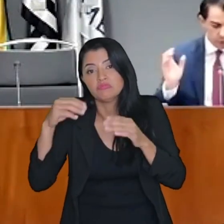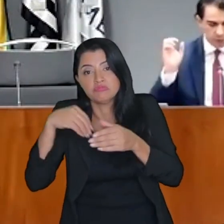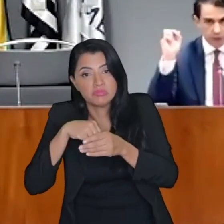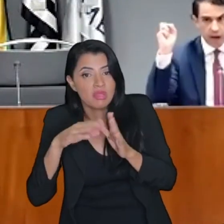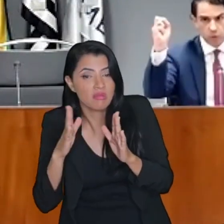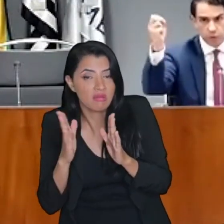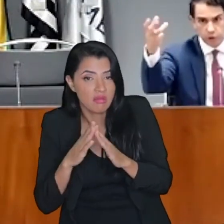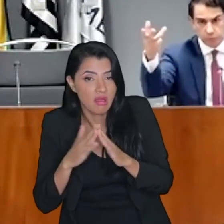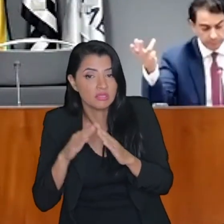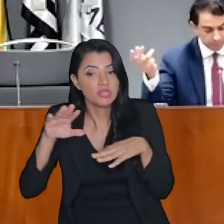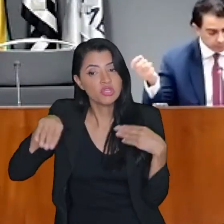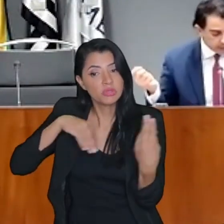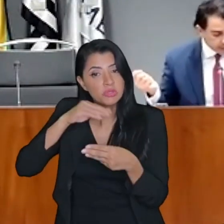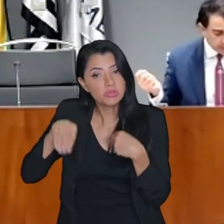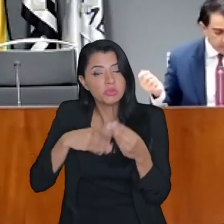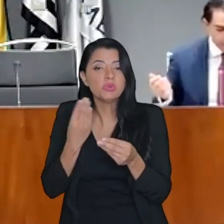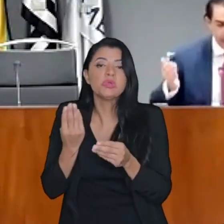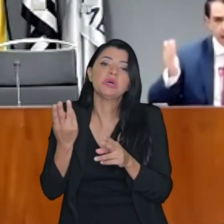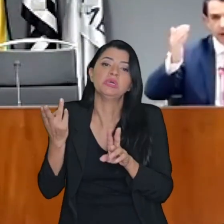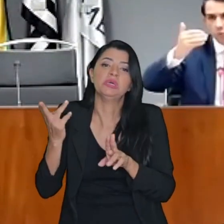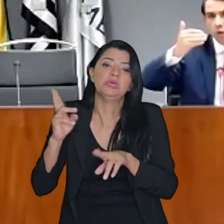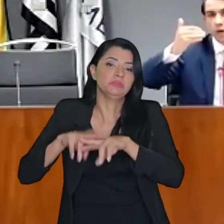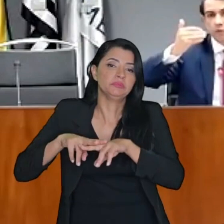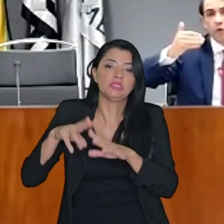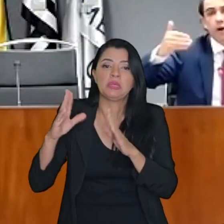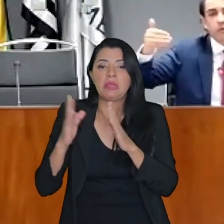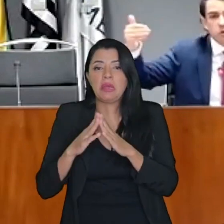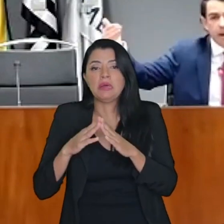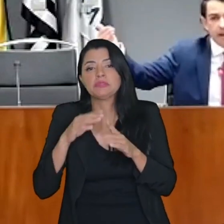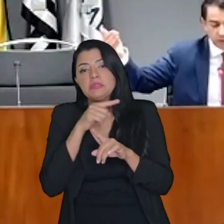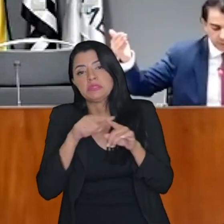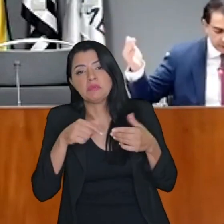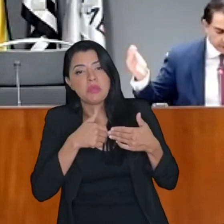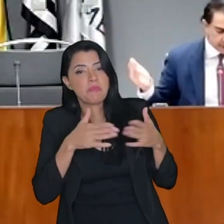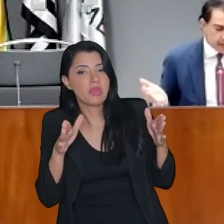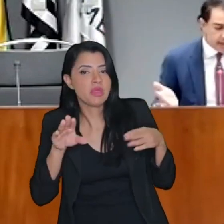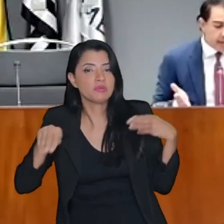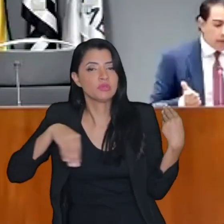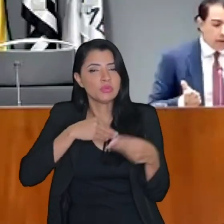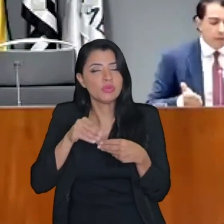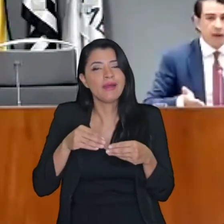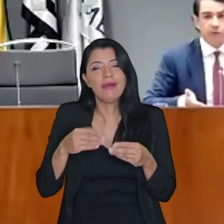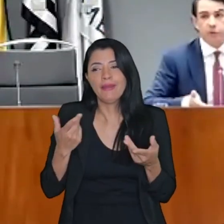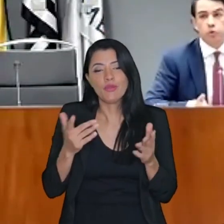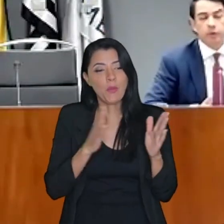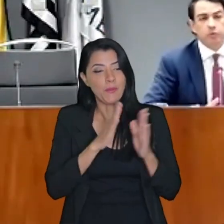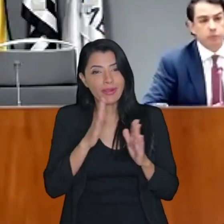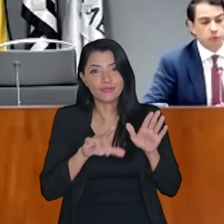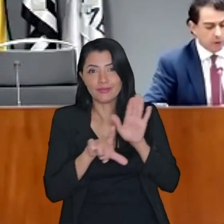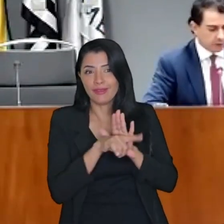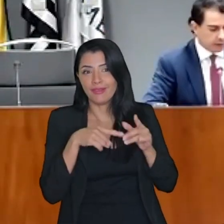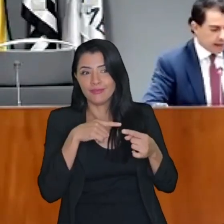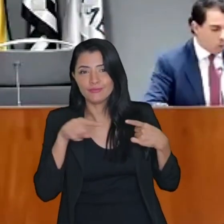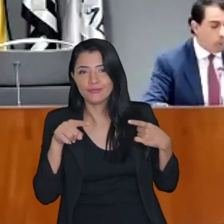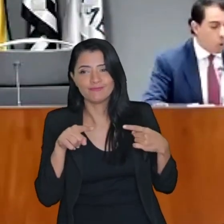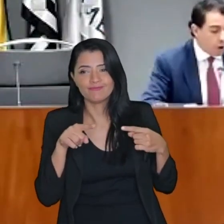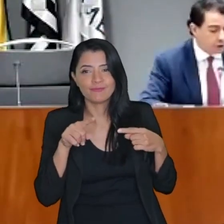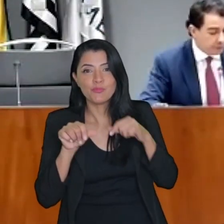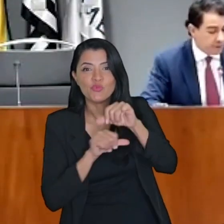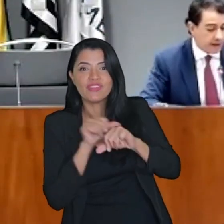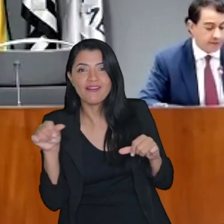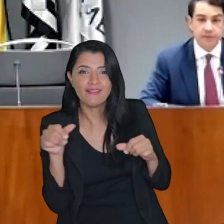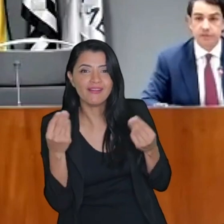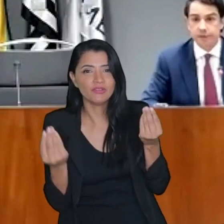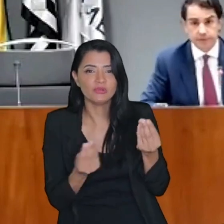de regime domiciliar com regime semiaberto, fora dos prazos definidos em lei, e o fato é que o Supremo Tribunal Federal,